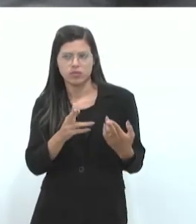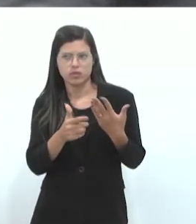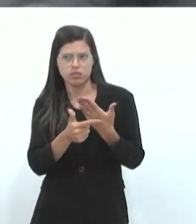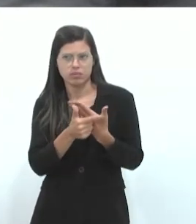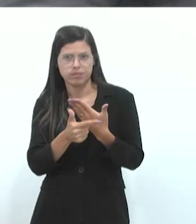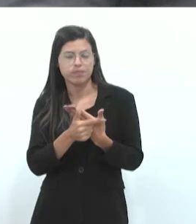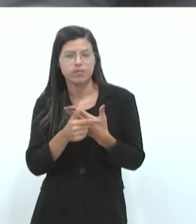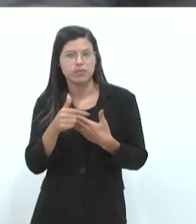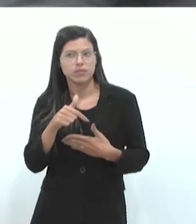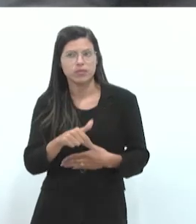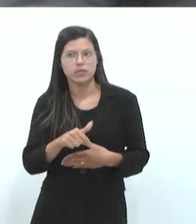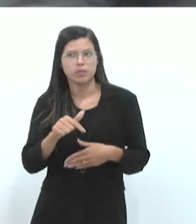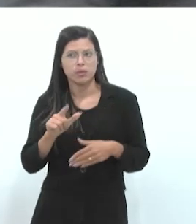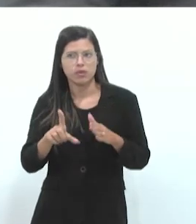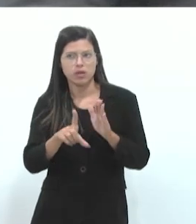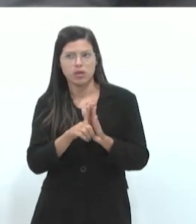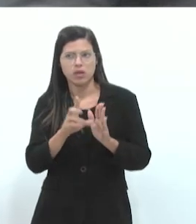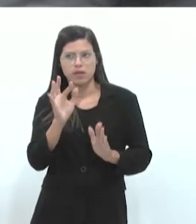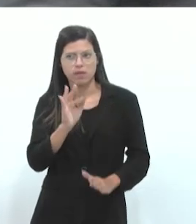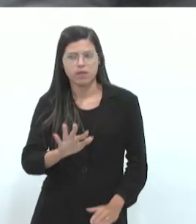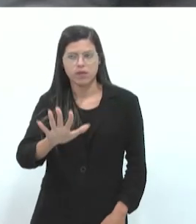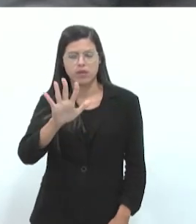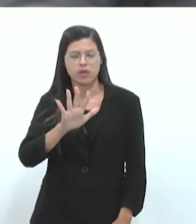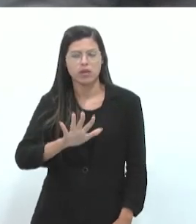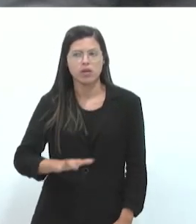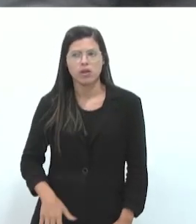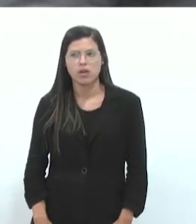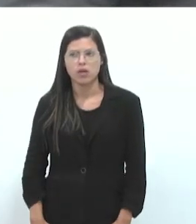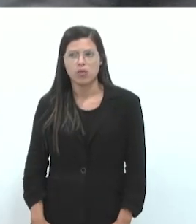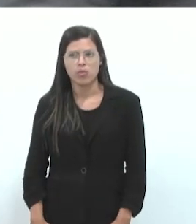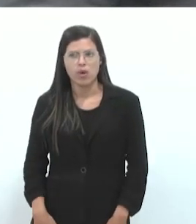lei federal, de se ver que a